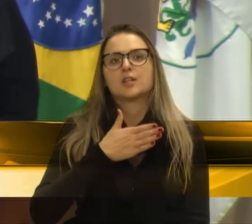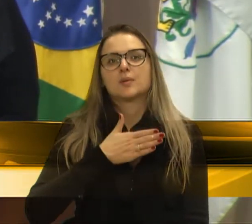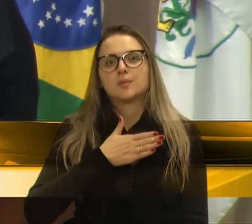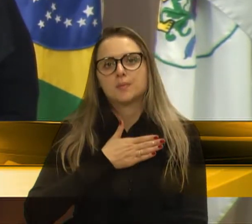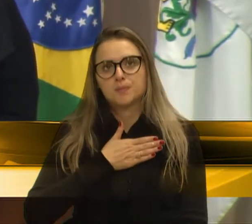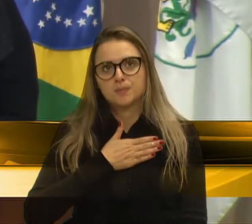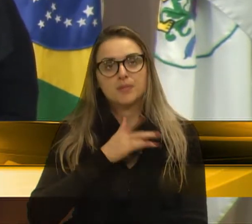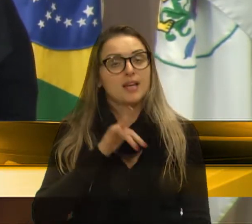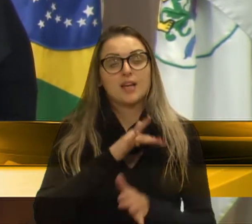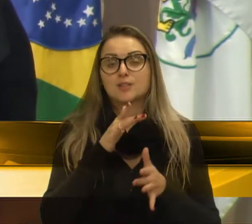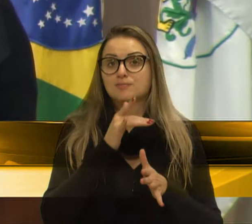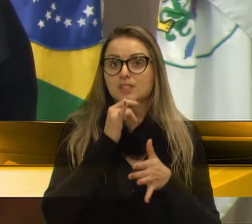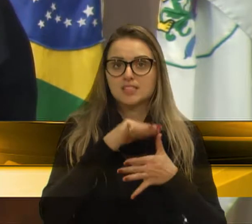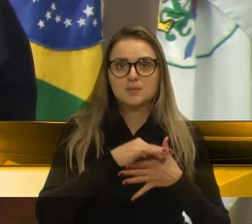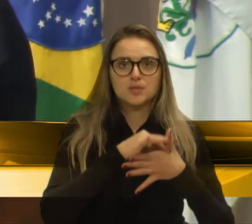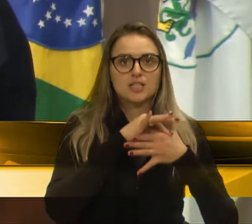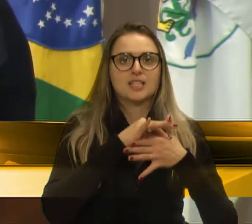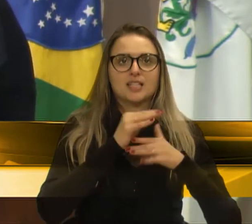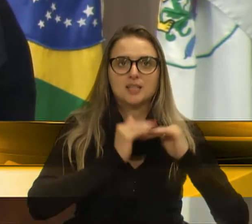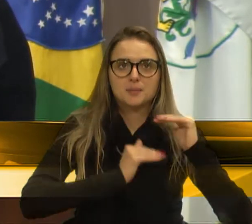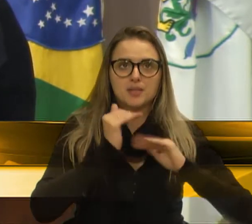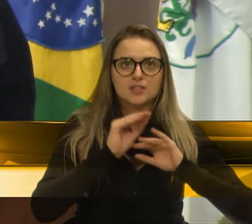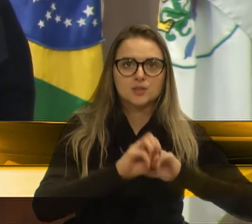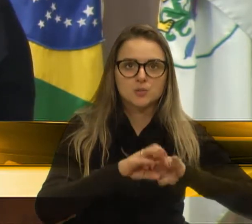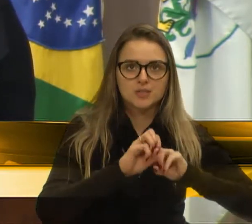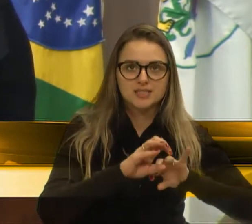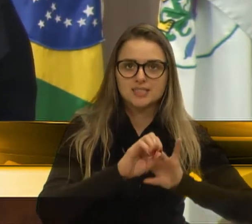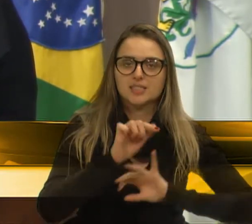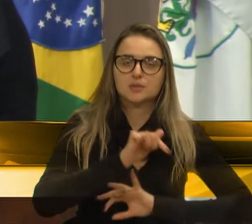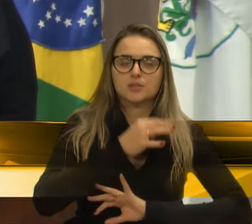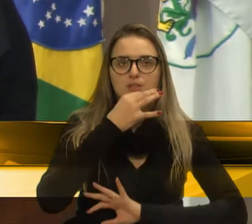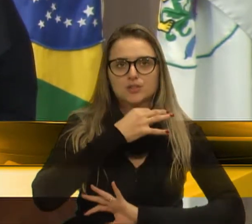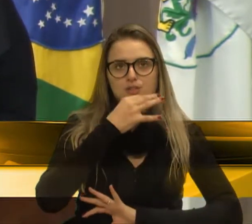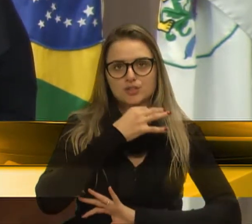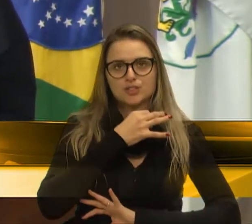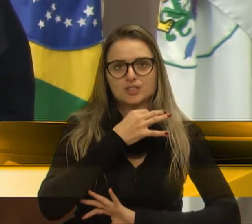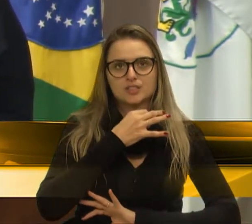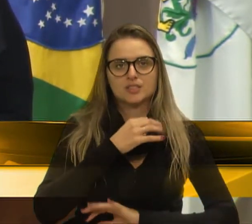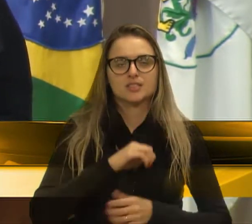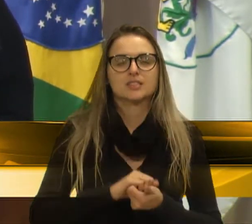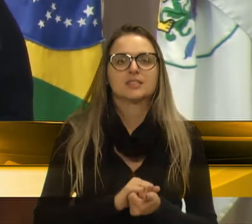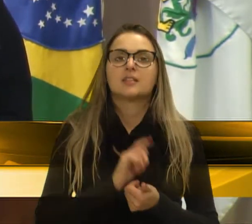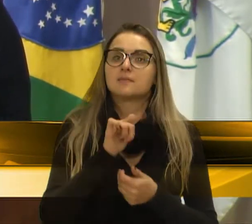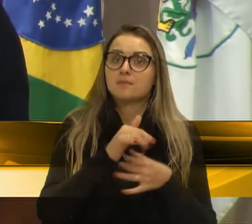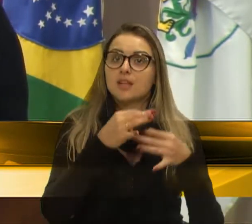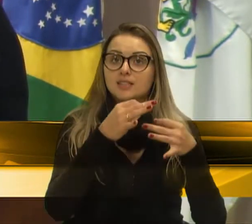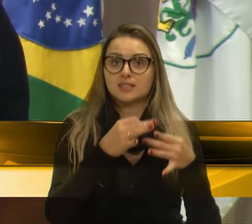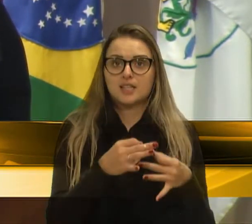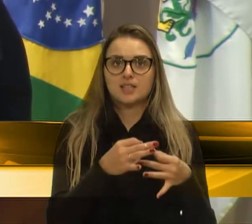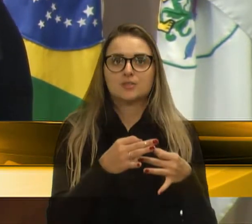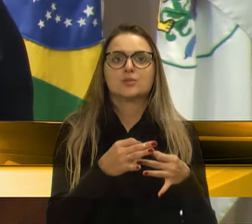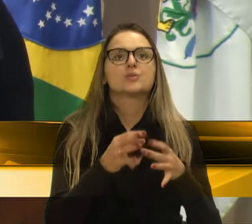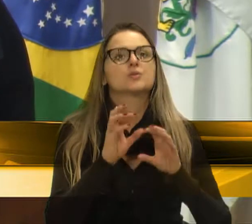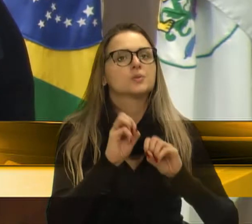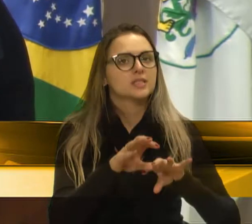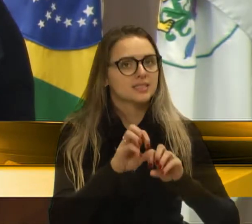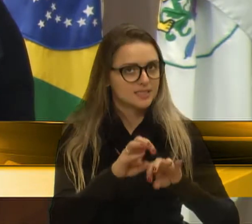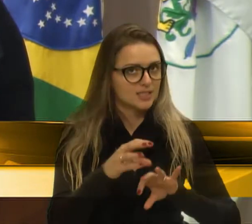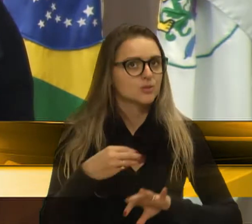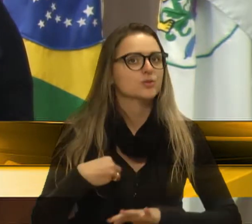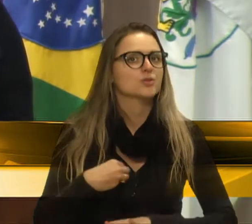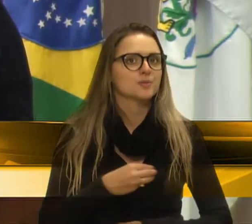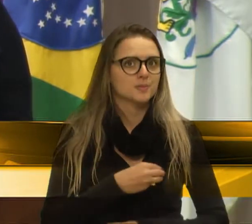um exemplo de liderança, de atuação na educação de Caxias, e, com certeza, na formação de muitos médicos